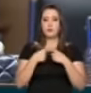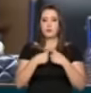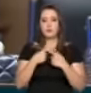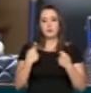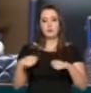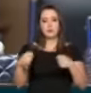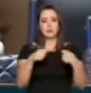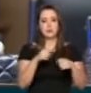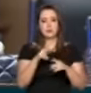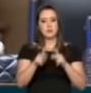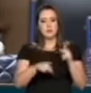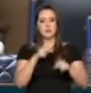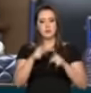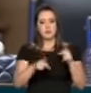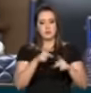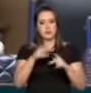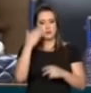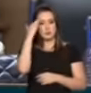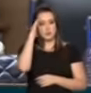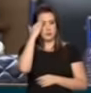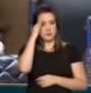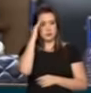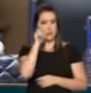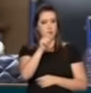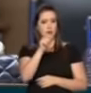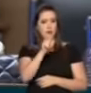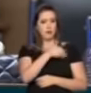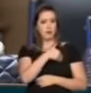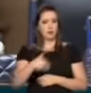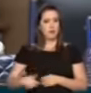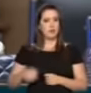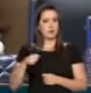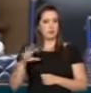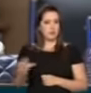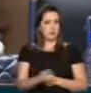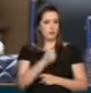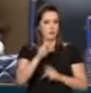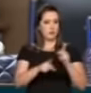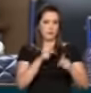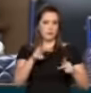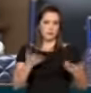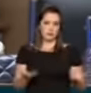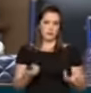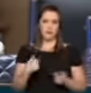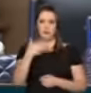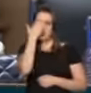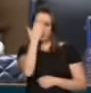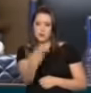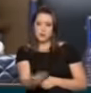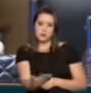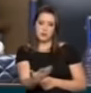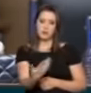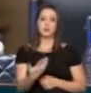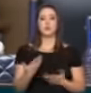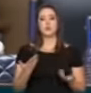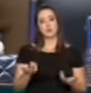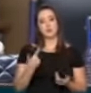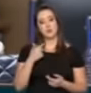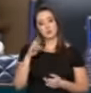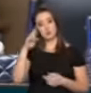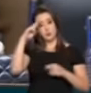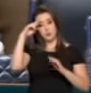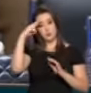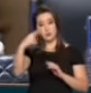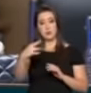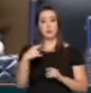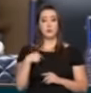salvar as pessoas. Então, vamos colocar aqui as coisas na devida ordem, com todo respeito, mais uma vez agradecendo ao espaço, eu estou aqui representando